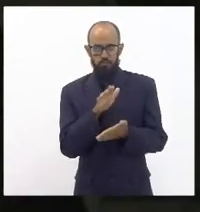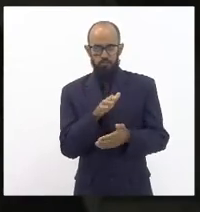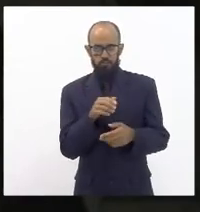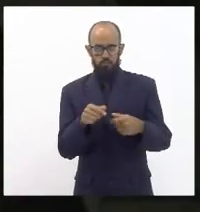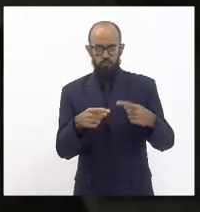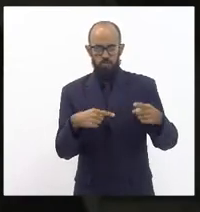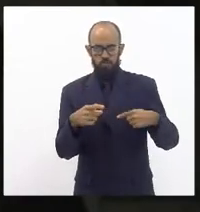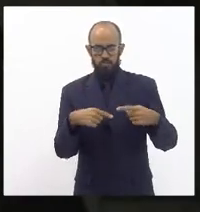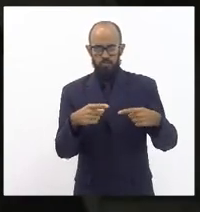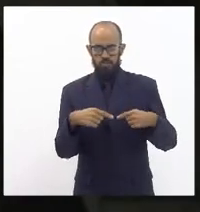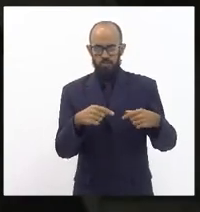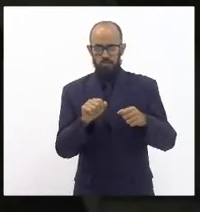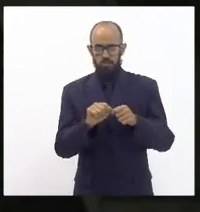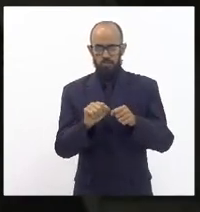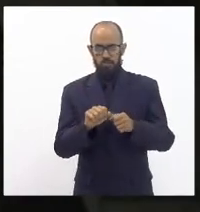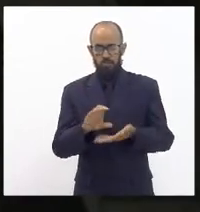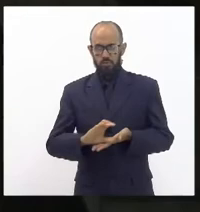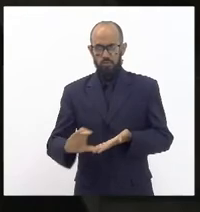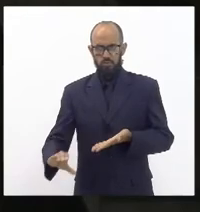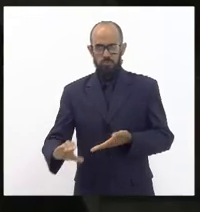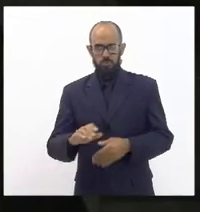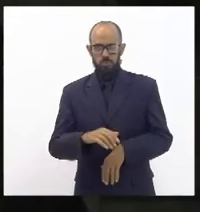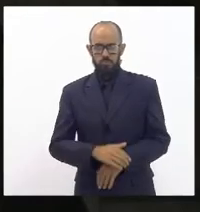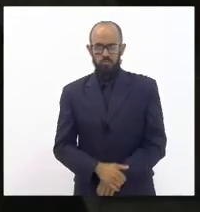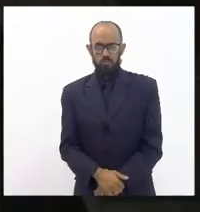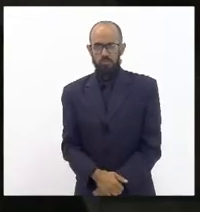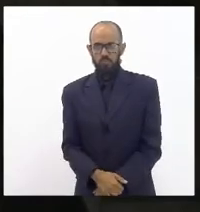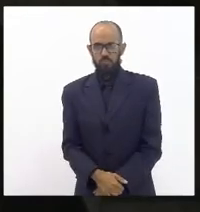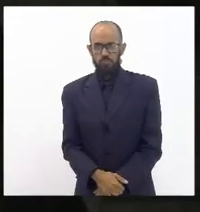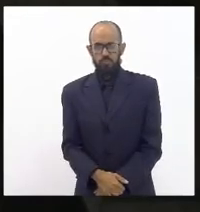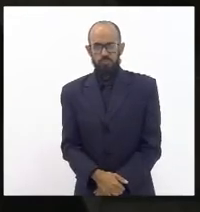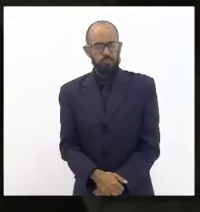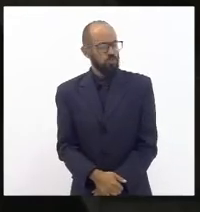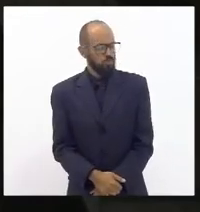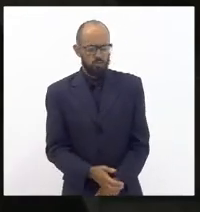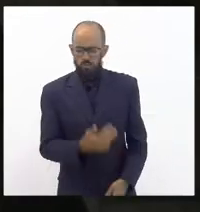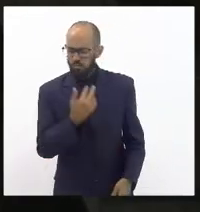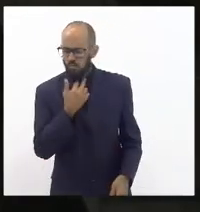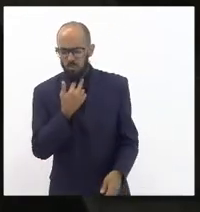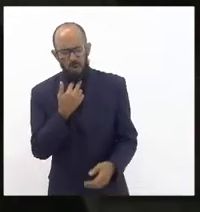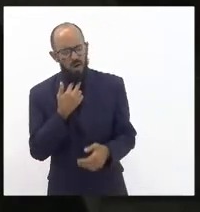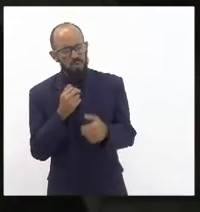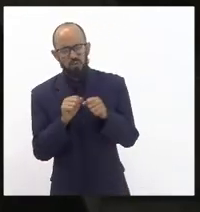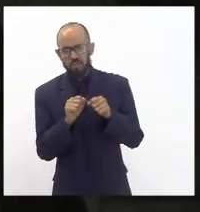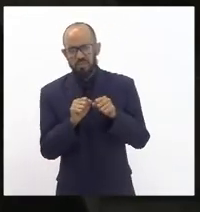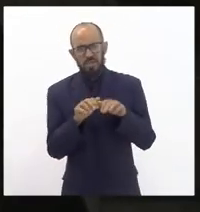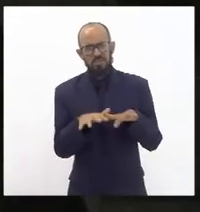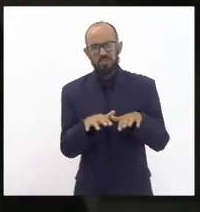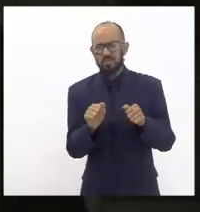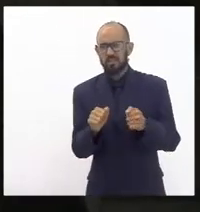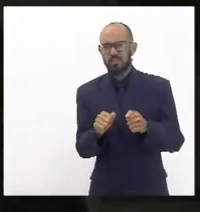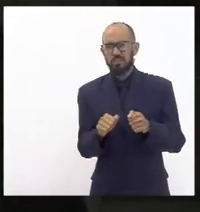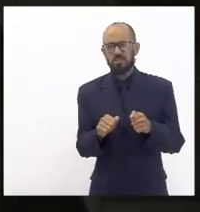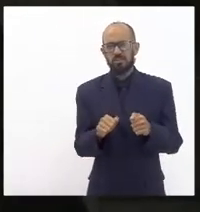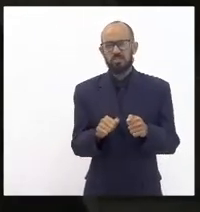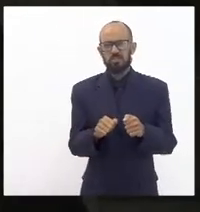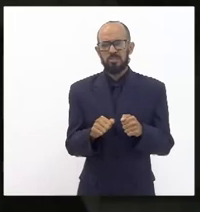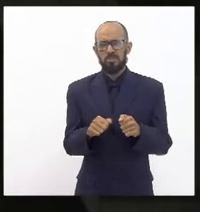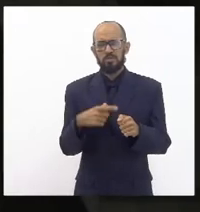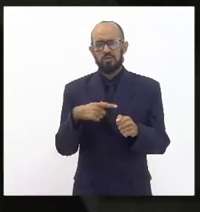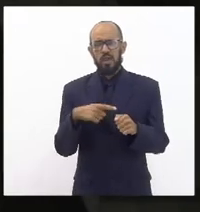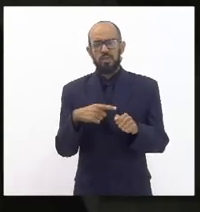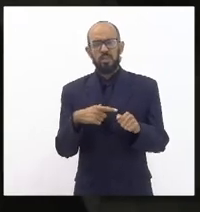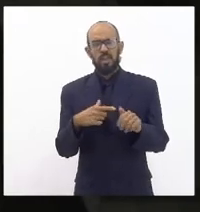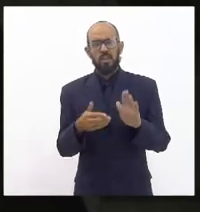para fazer um investimento e se não podia ser uma rubricar porque devia ser eventual e não previsão já